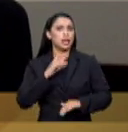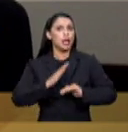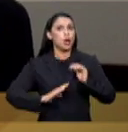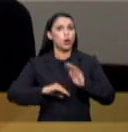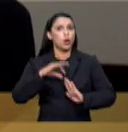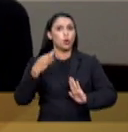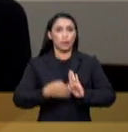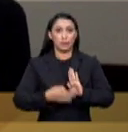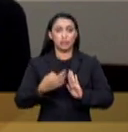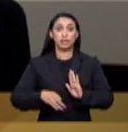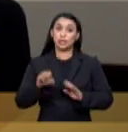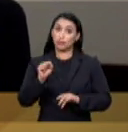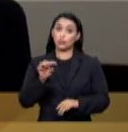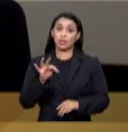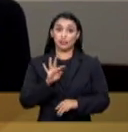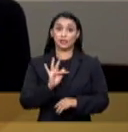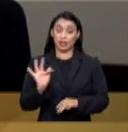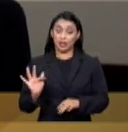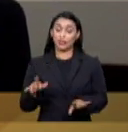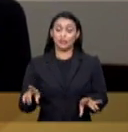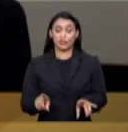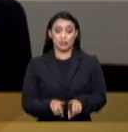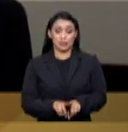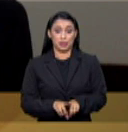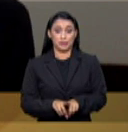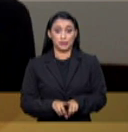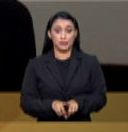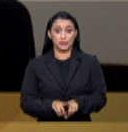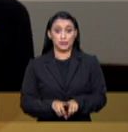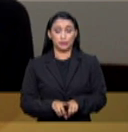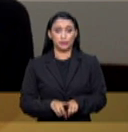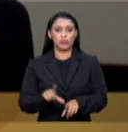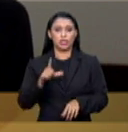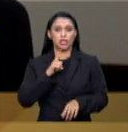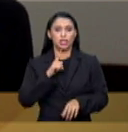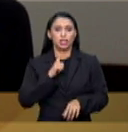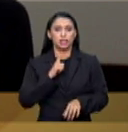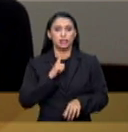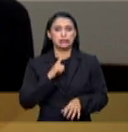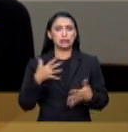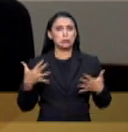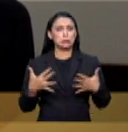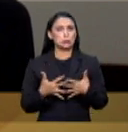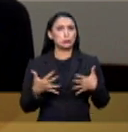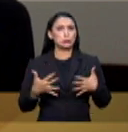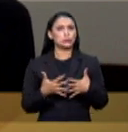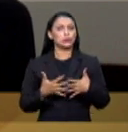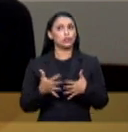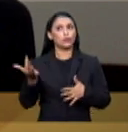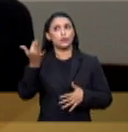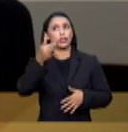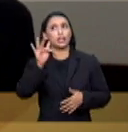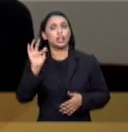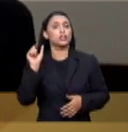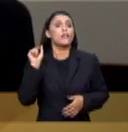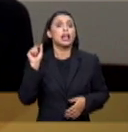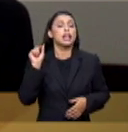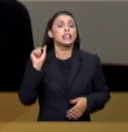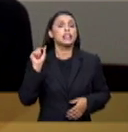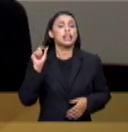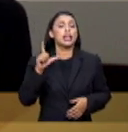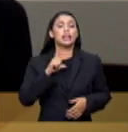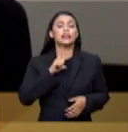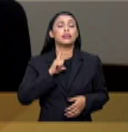competência do Supremo Tribunal Federal. Há um conflito federativo para se discutir quem tem